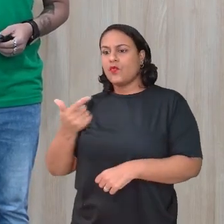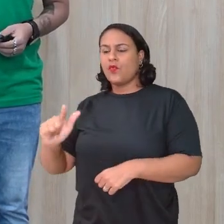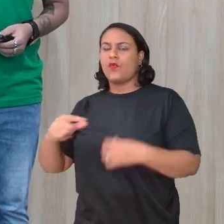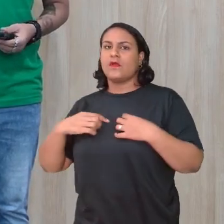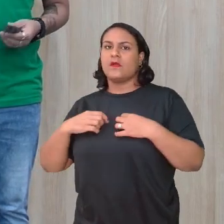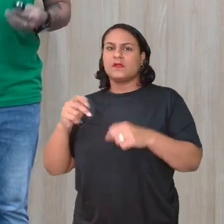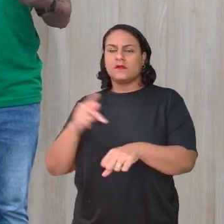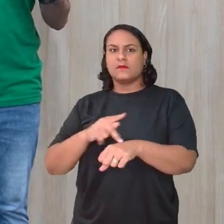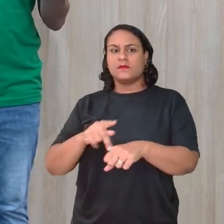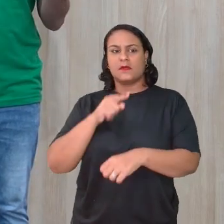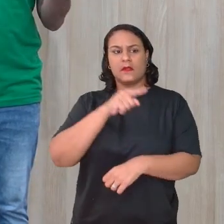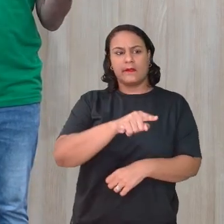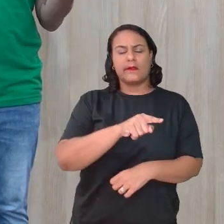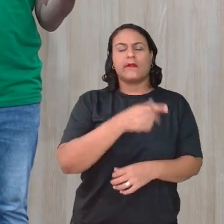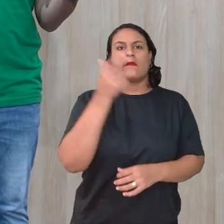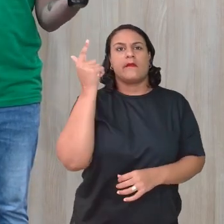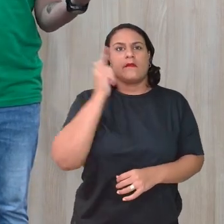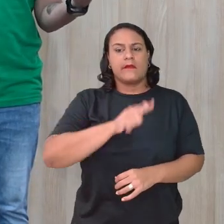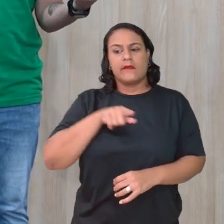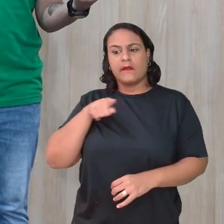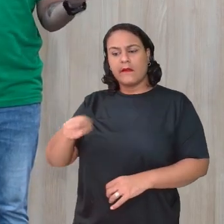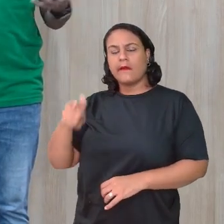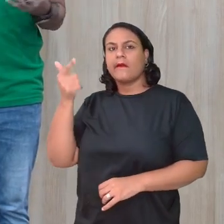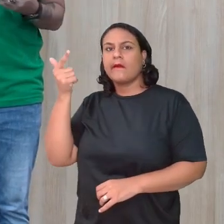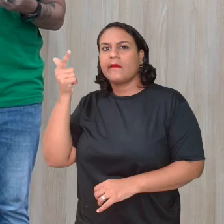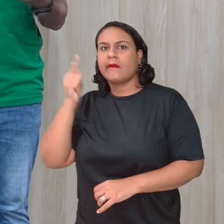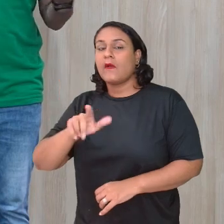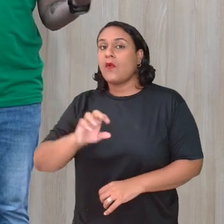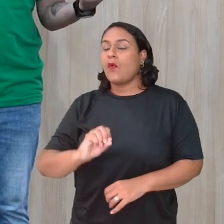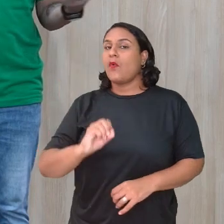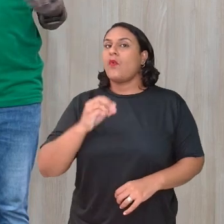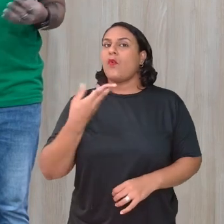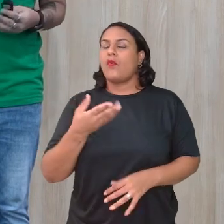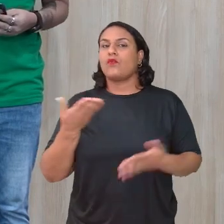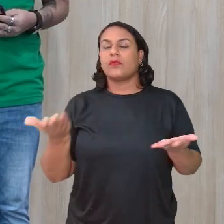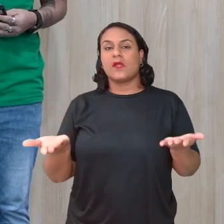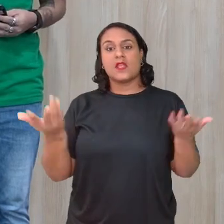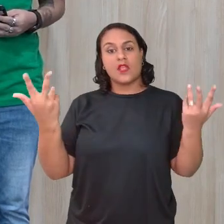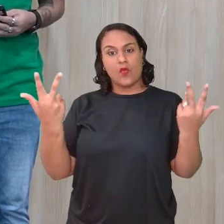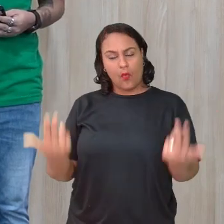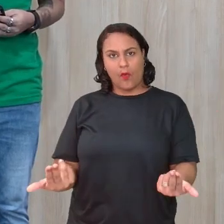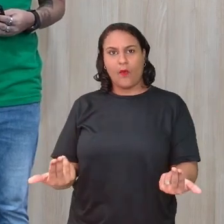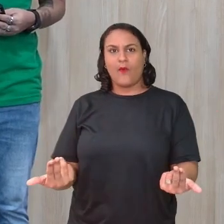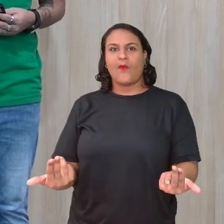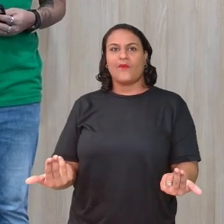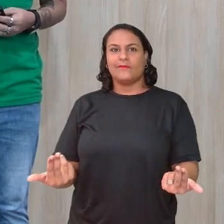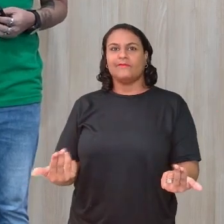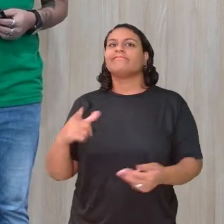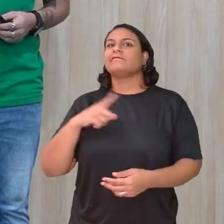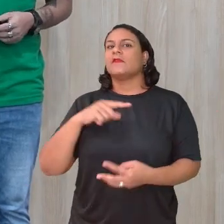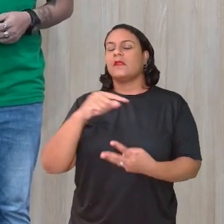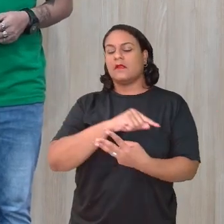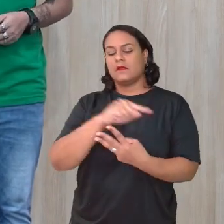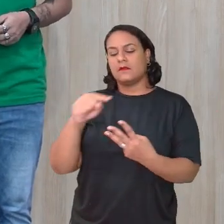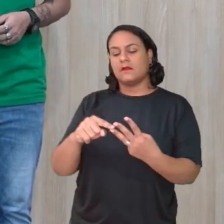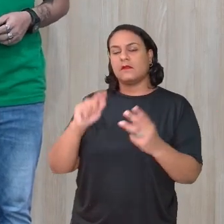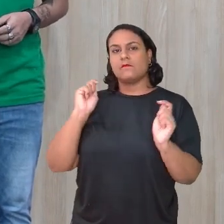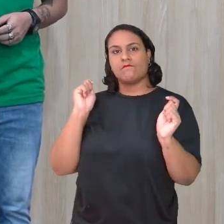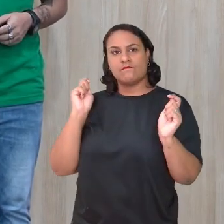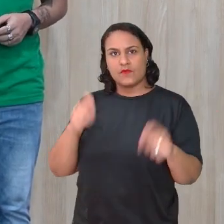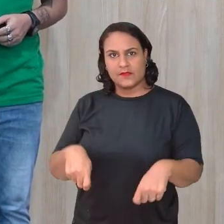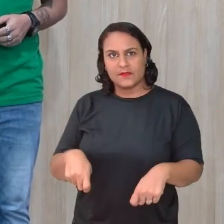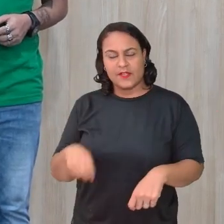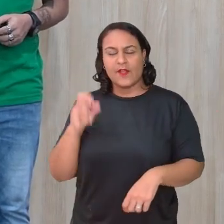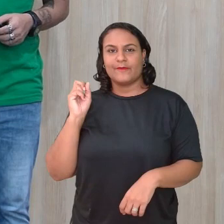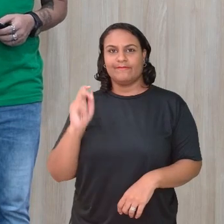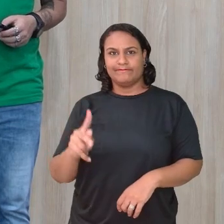branca ganhar, era o time com a camisa preta ganhar ou dar empate. Então teríamos essas três possibilidades,